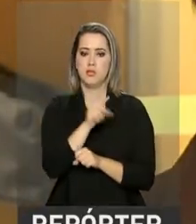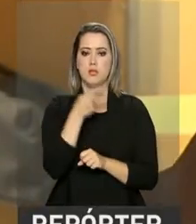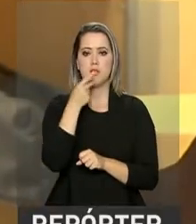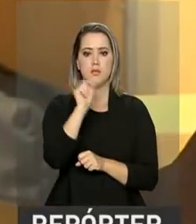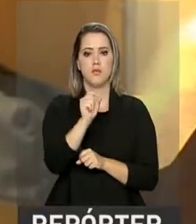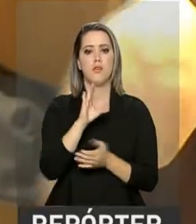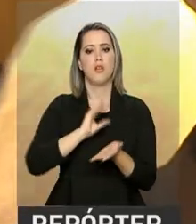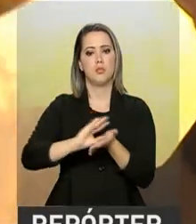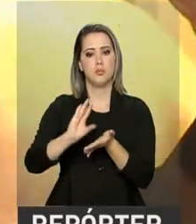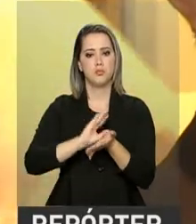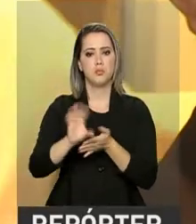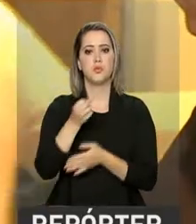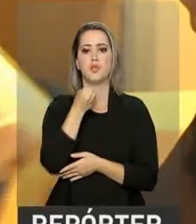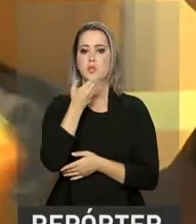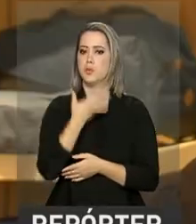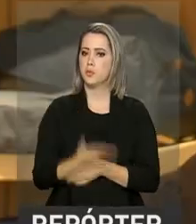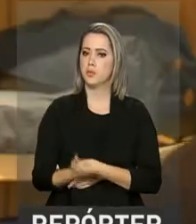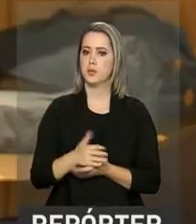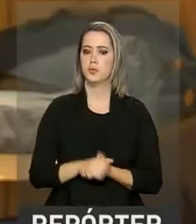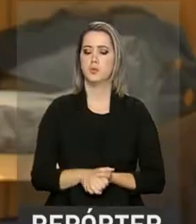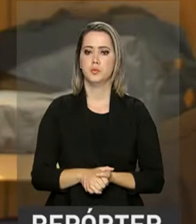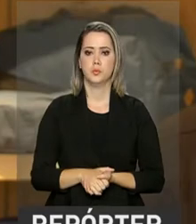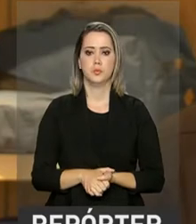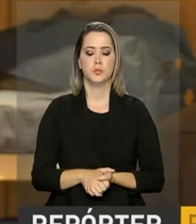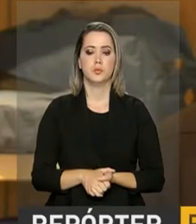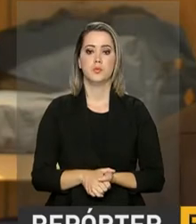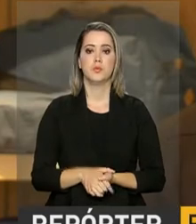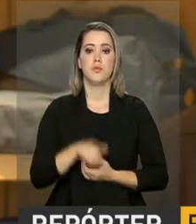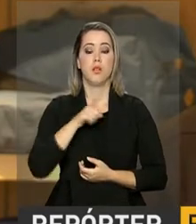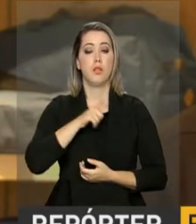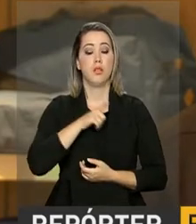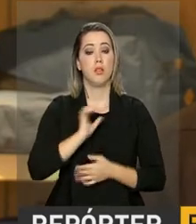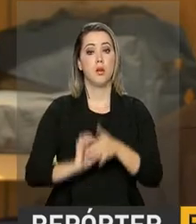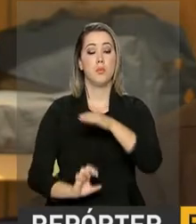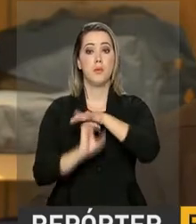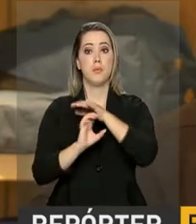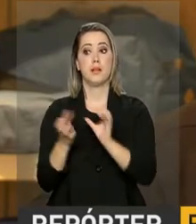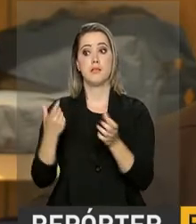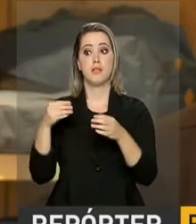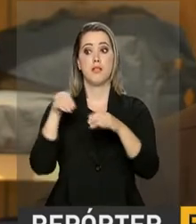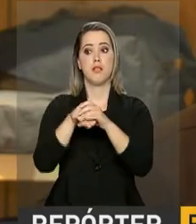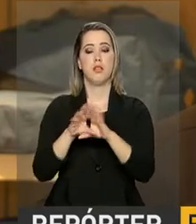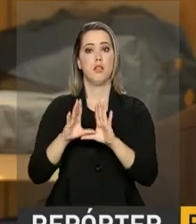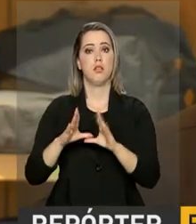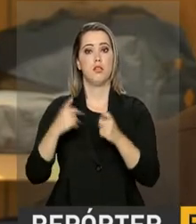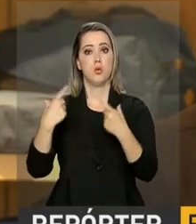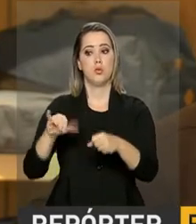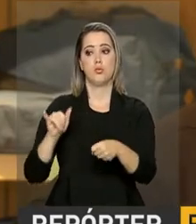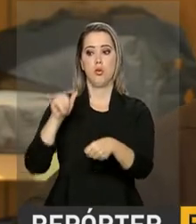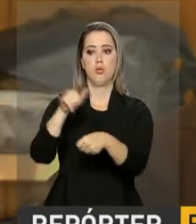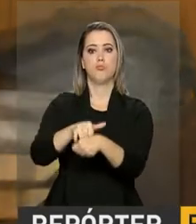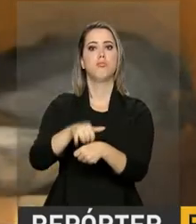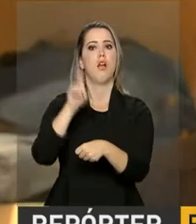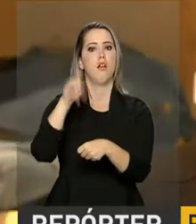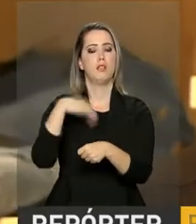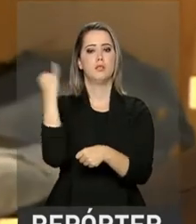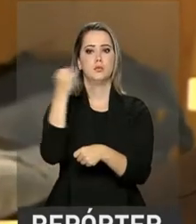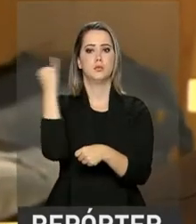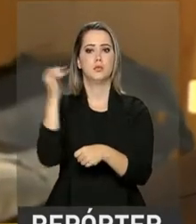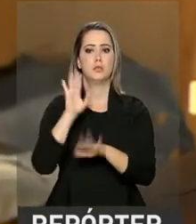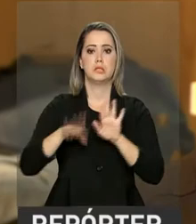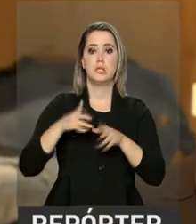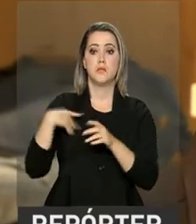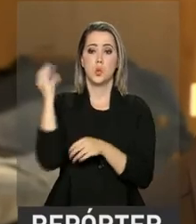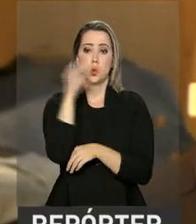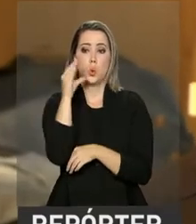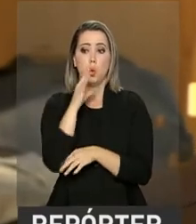um investimento que tem dado certo. O fato de ter uma empresa dentro de um aeroporto é super importante. Na correria do dia a